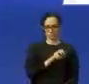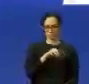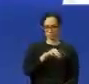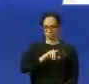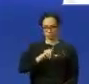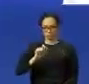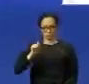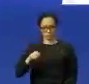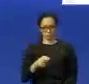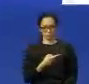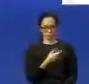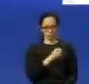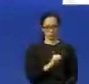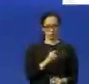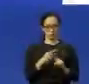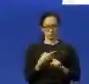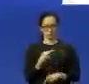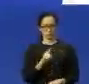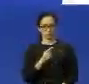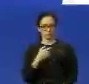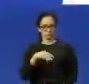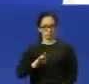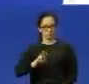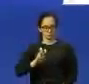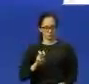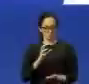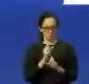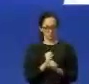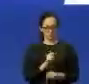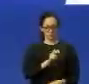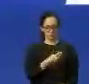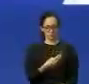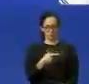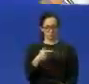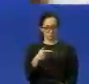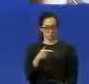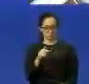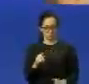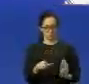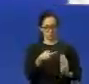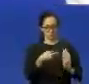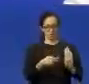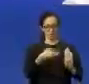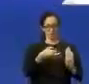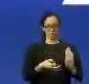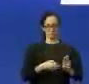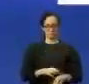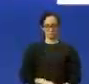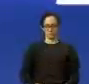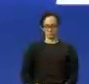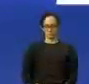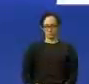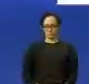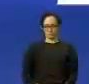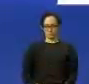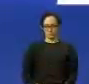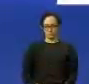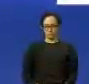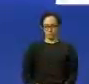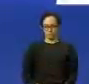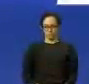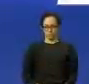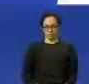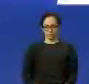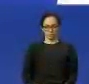18 vezes 1,5, né? Vai encontrar 27 mililitros, portanto, resposta B da questão 144.